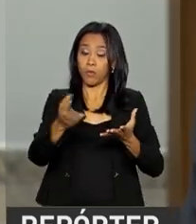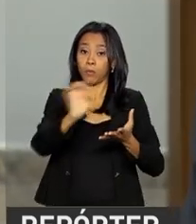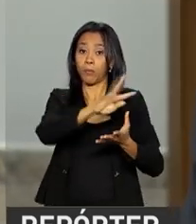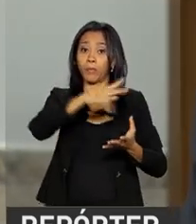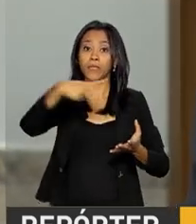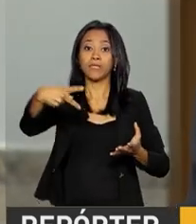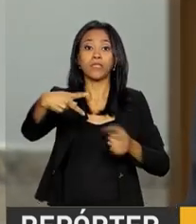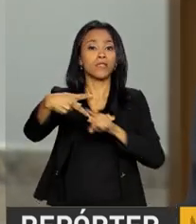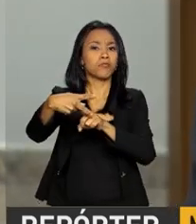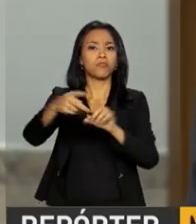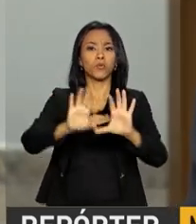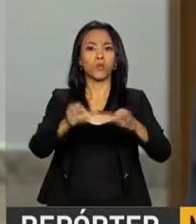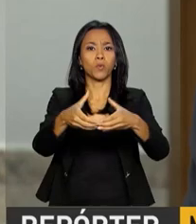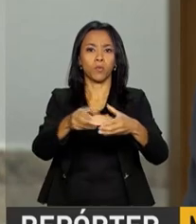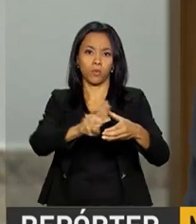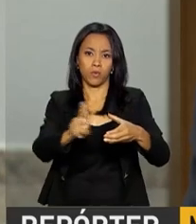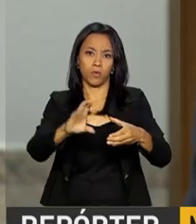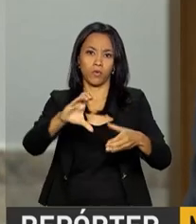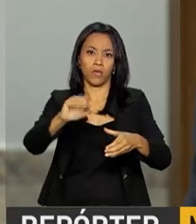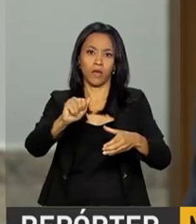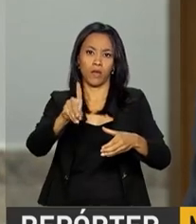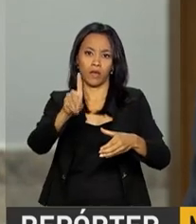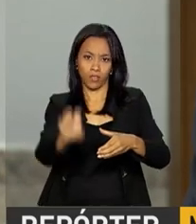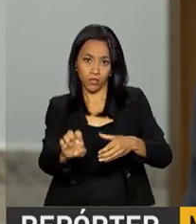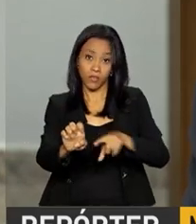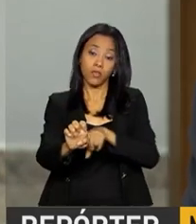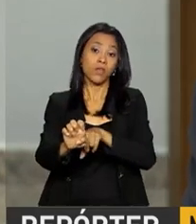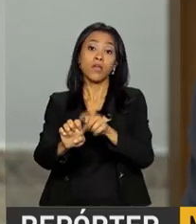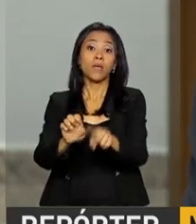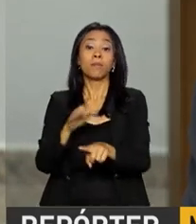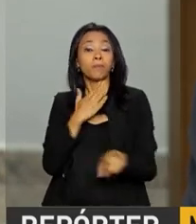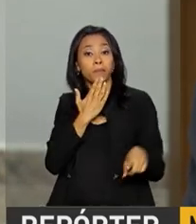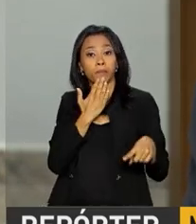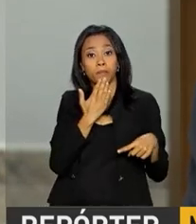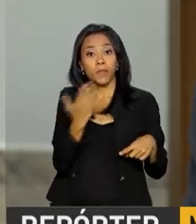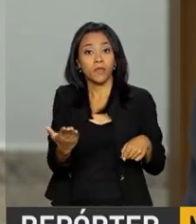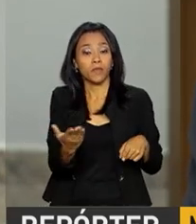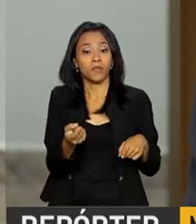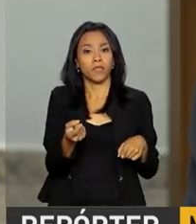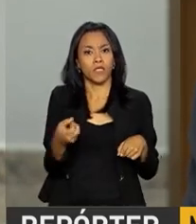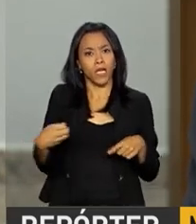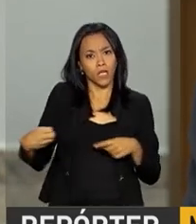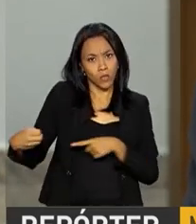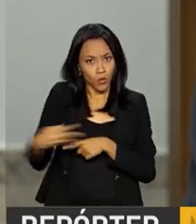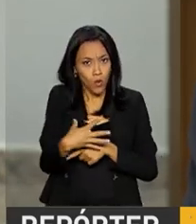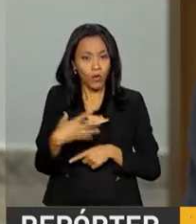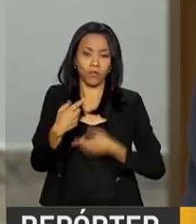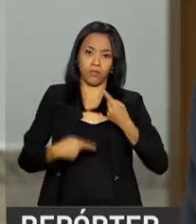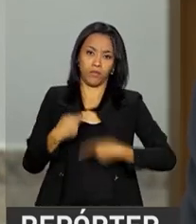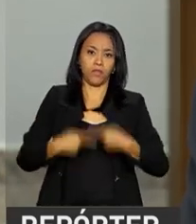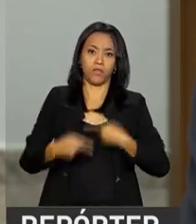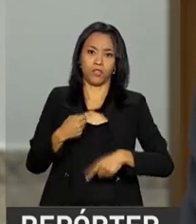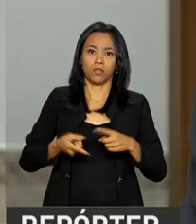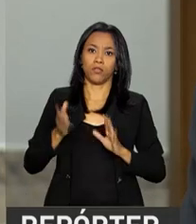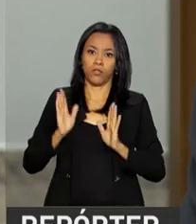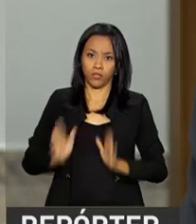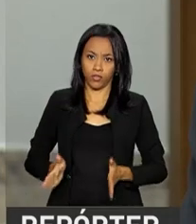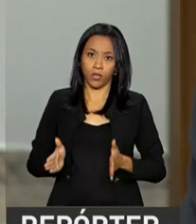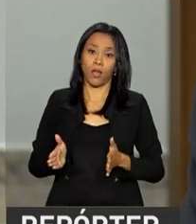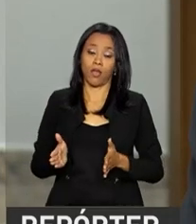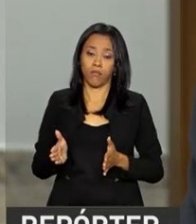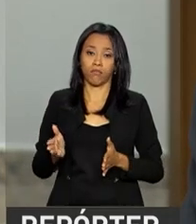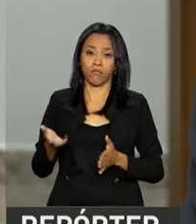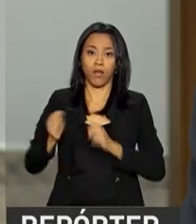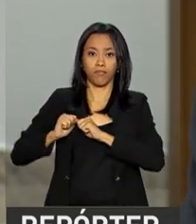uma solicitação para que é a nova política que está sendo implementada pela